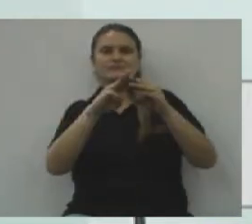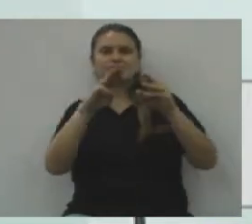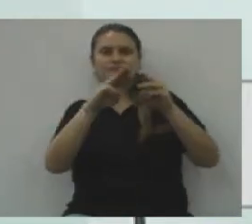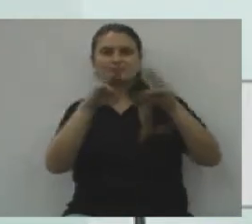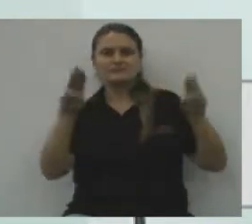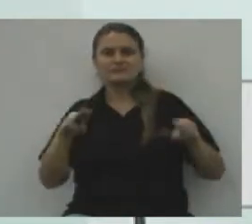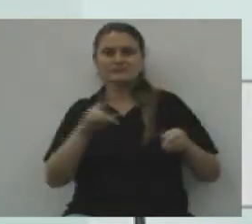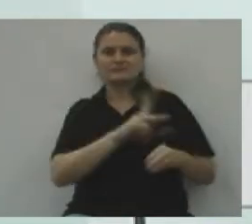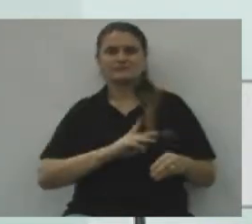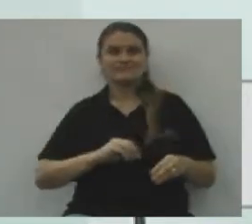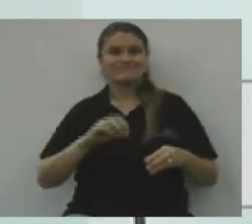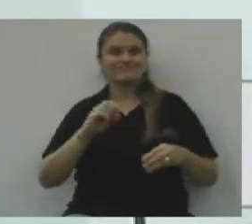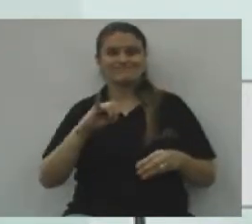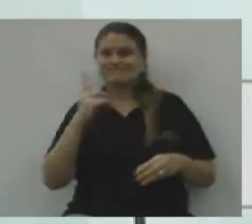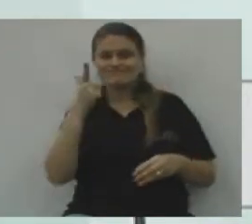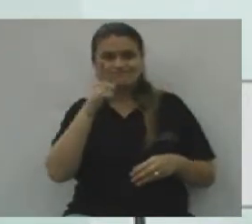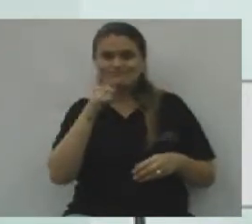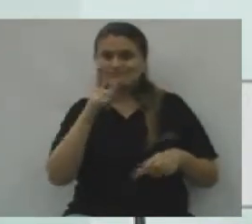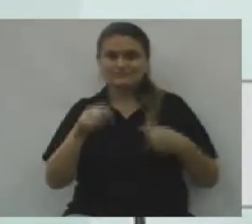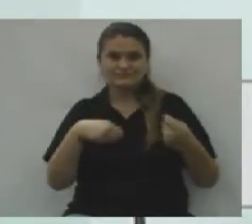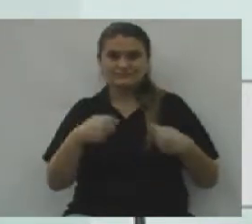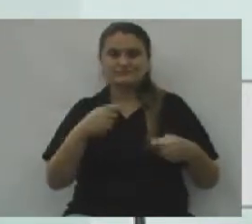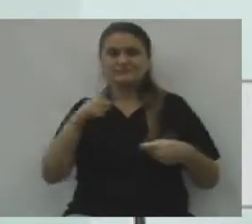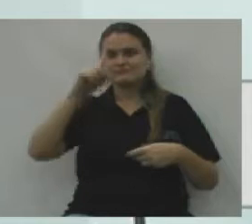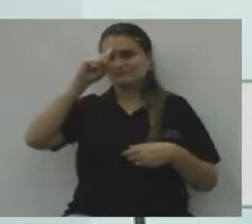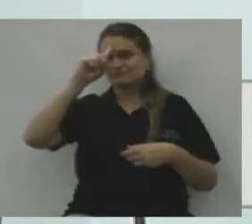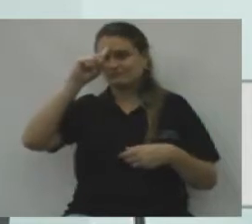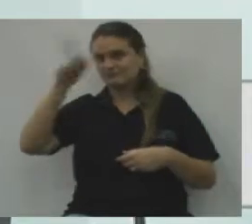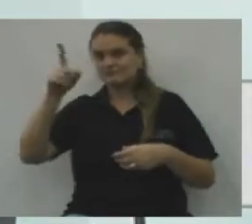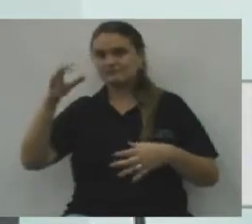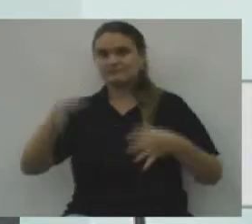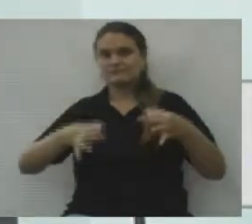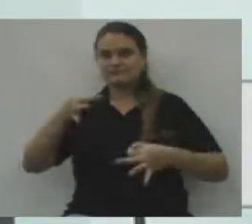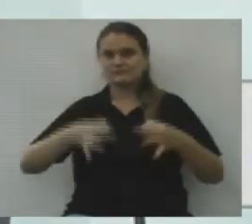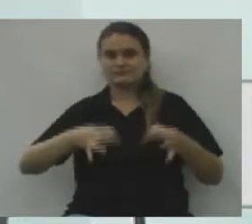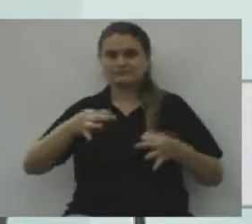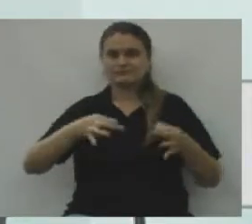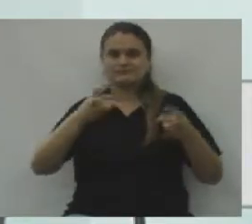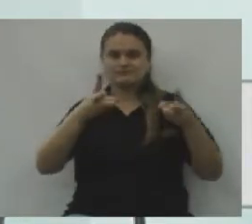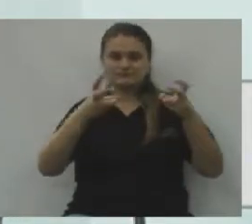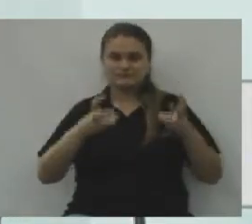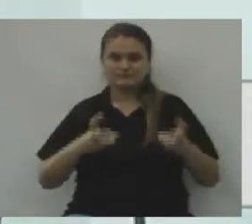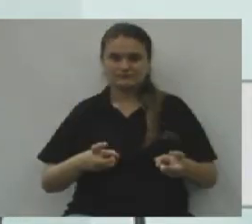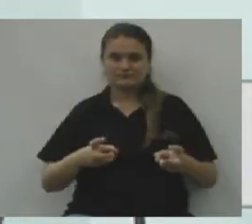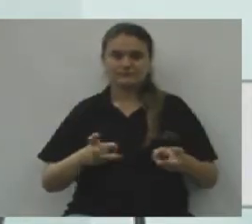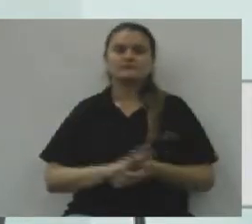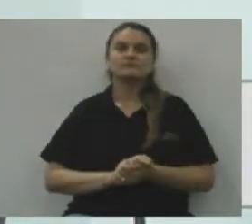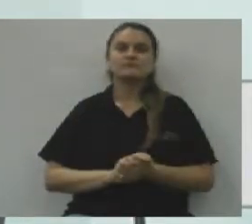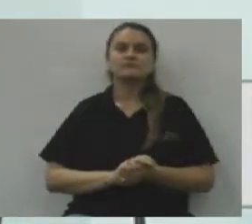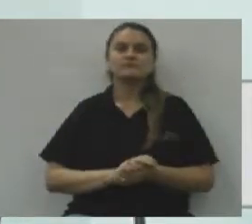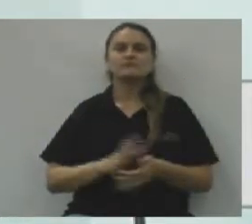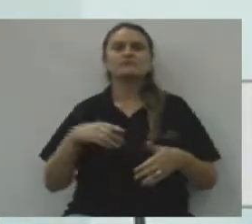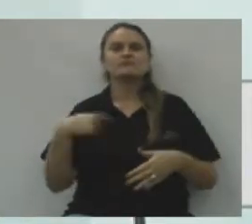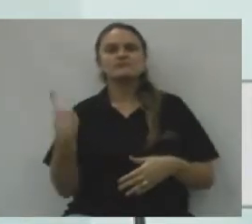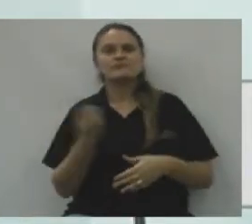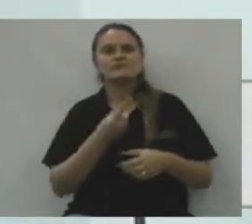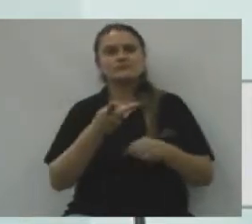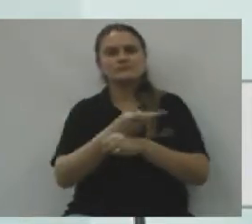resolve administrativamente, a questão é encaminhada para o fórum e é judicializada. Na nossa